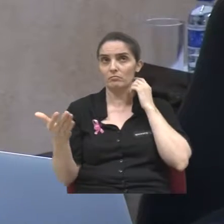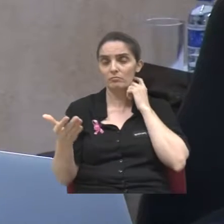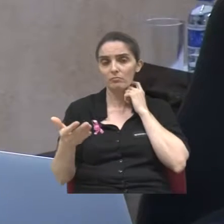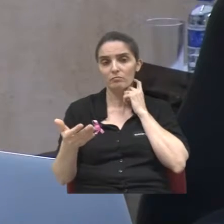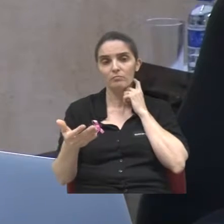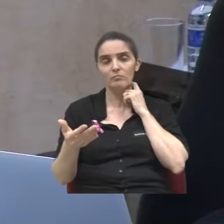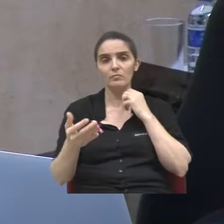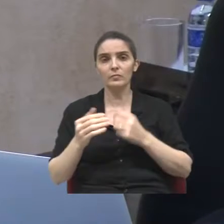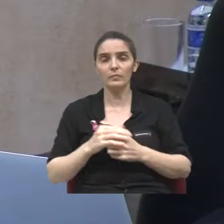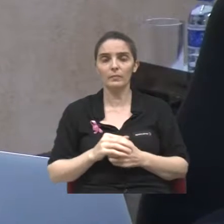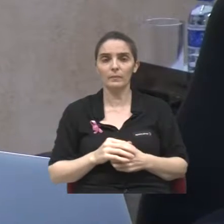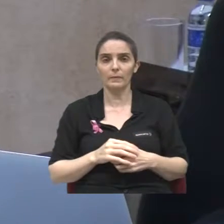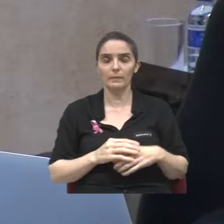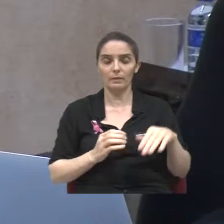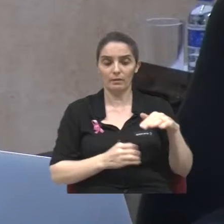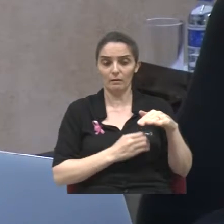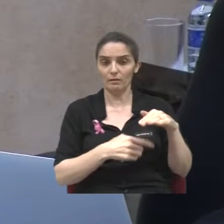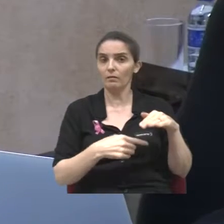simplesmente